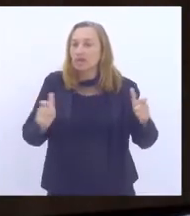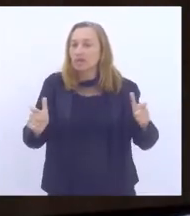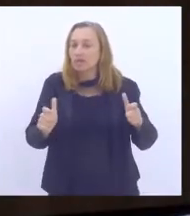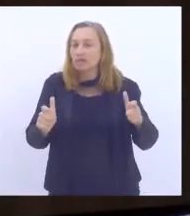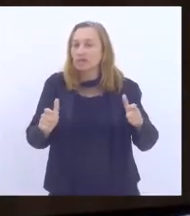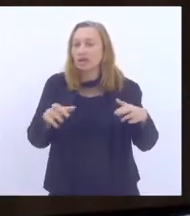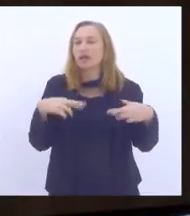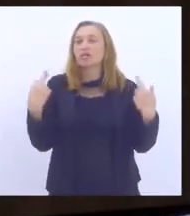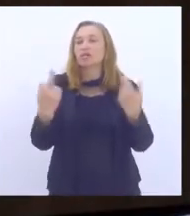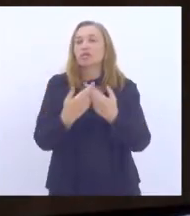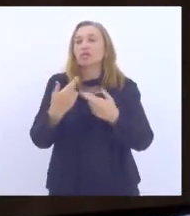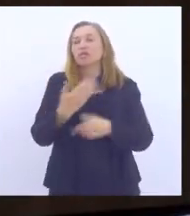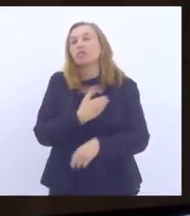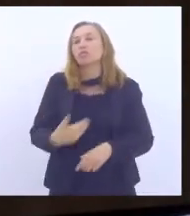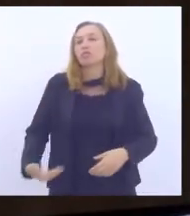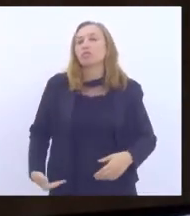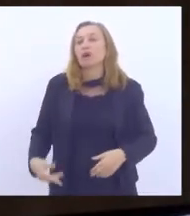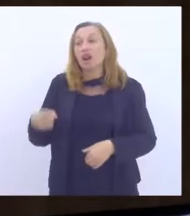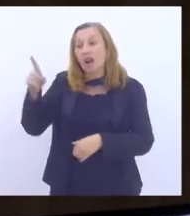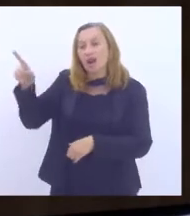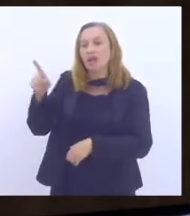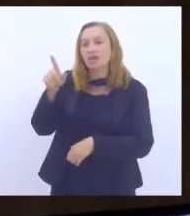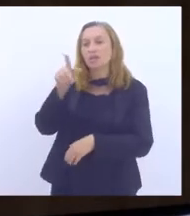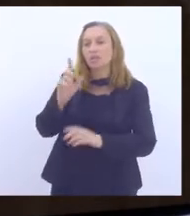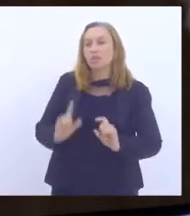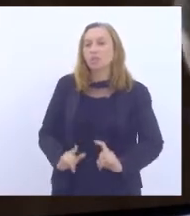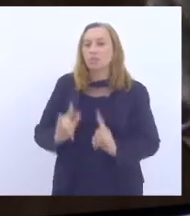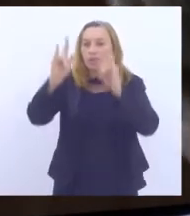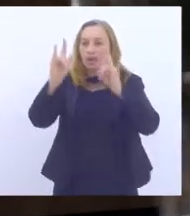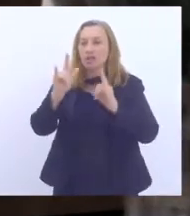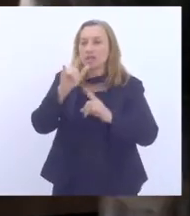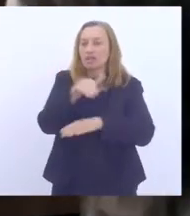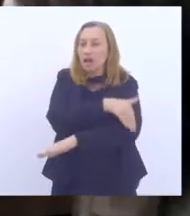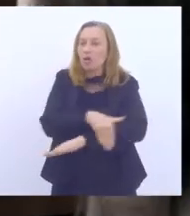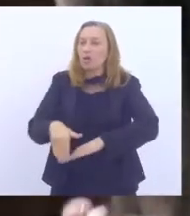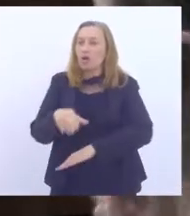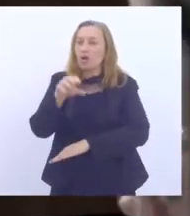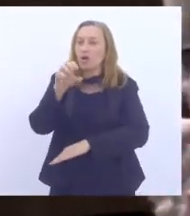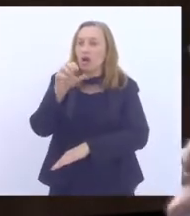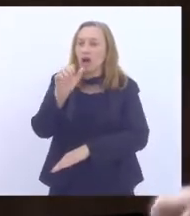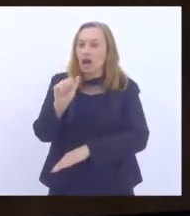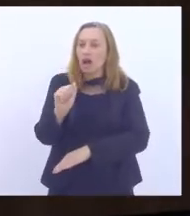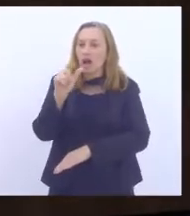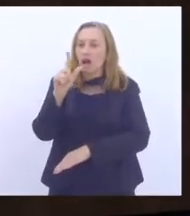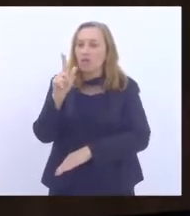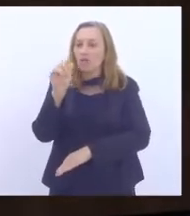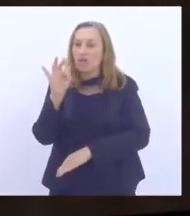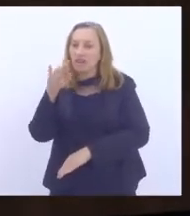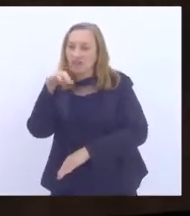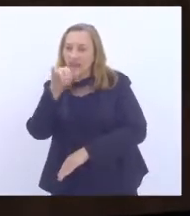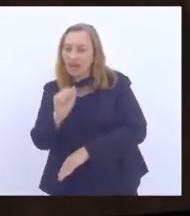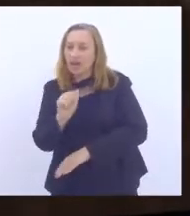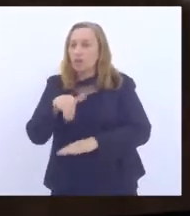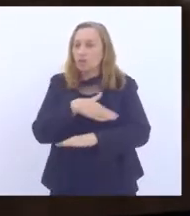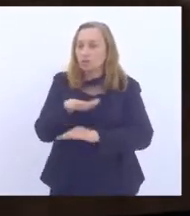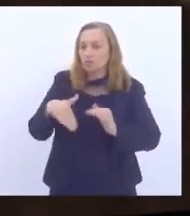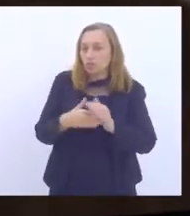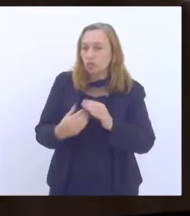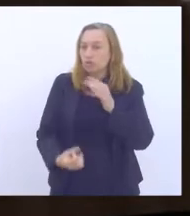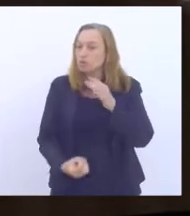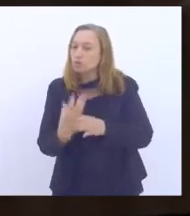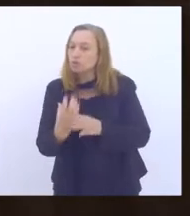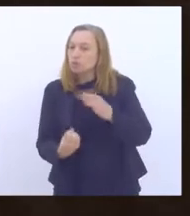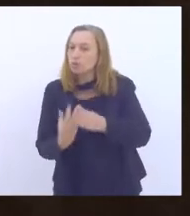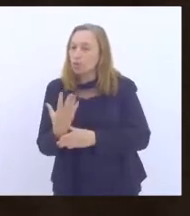pública lá na rua do prédio da Rua da Alfândega com todos os setores produtivos do Estado do Rio de Janeiro